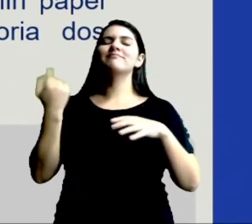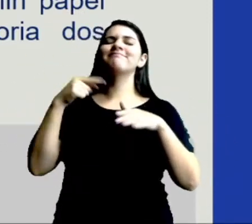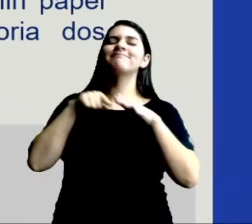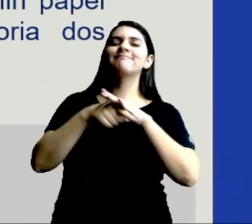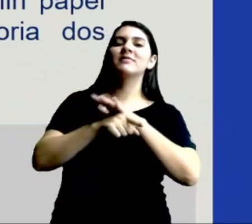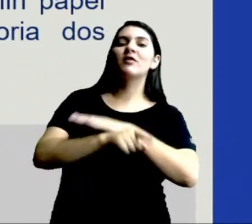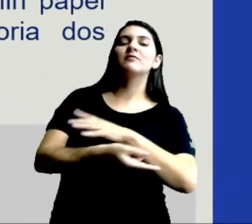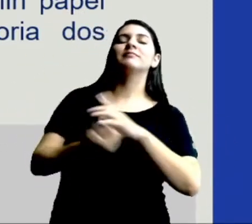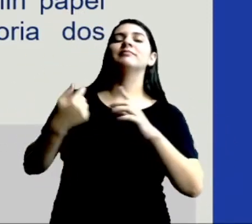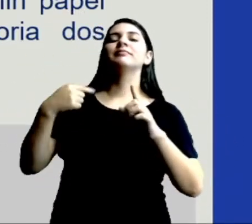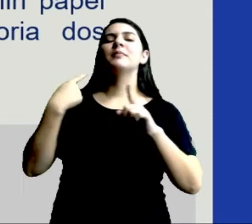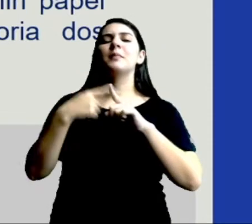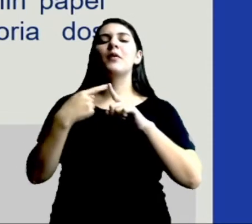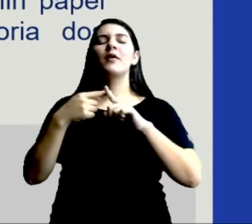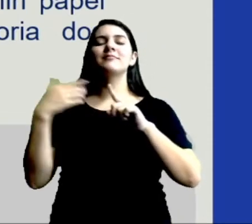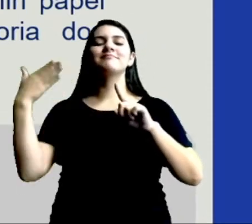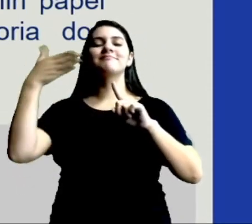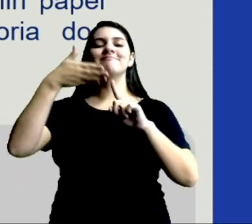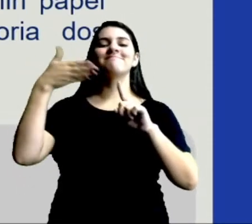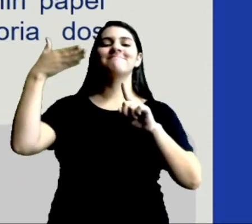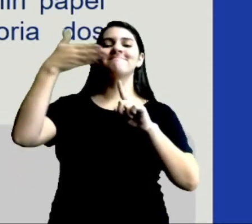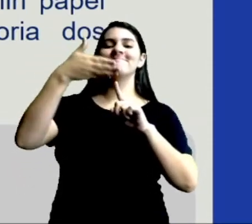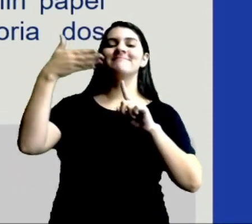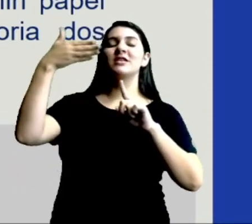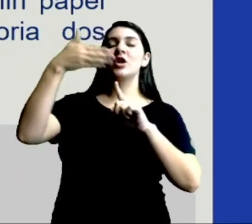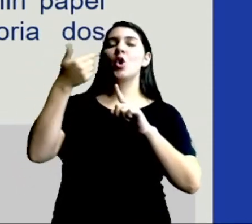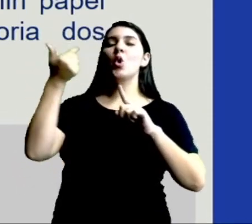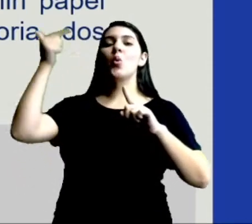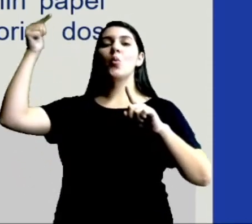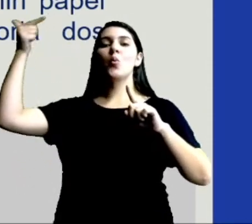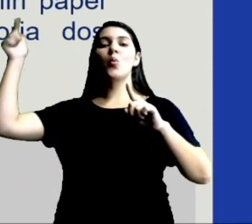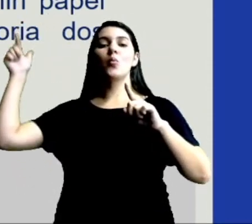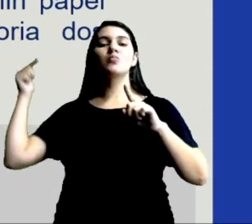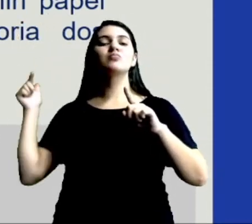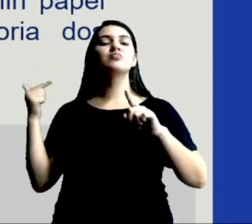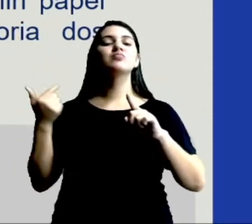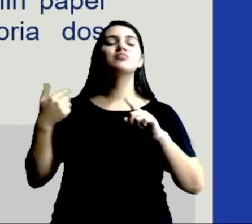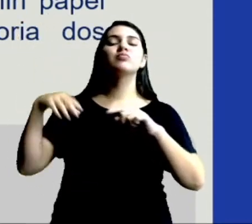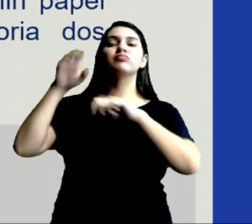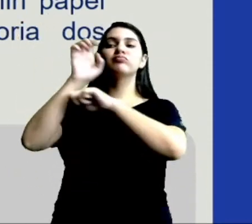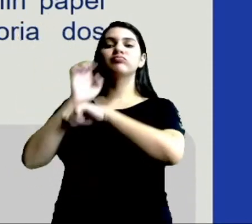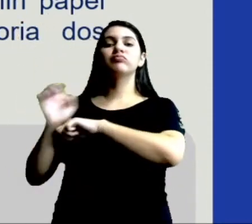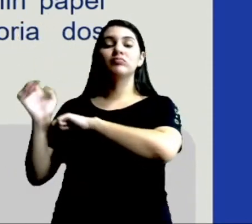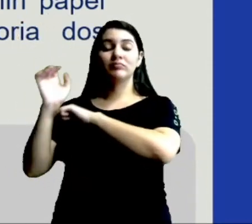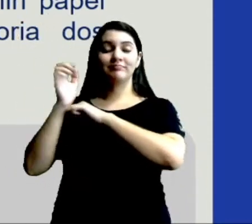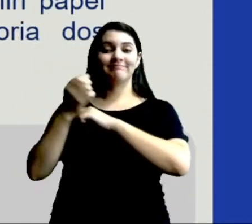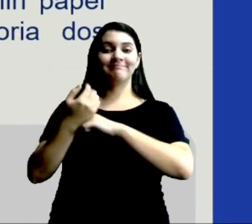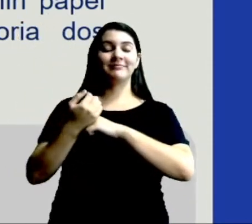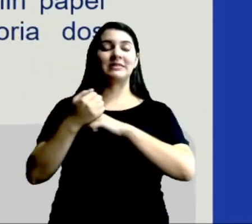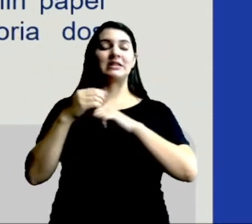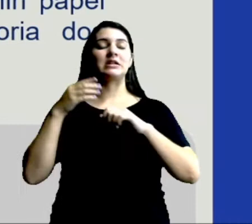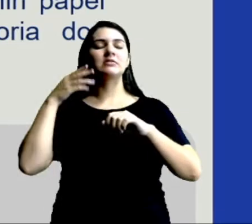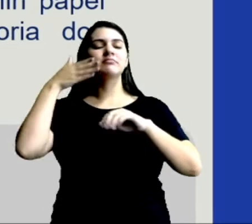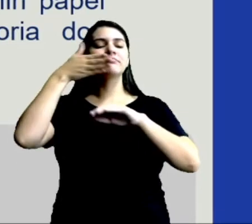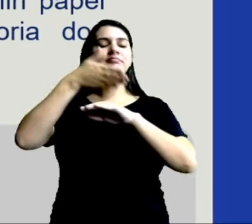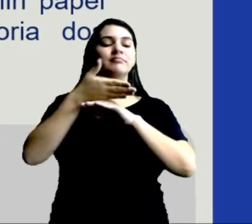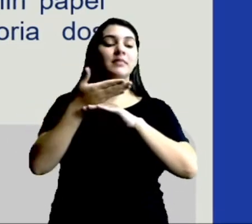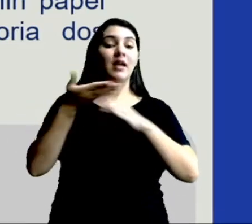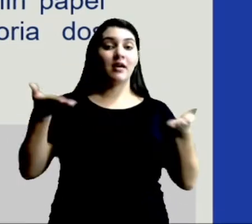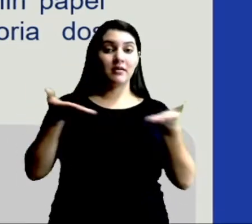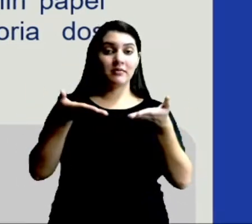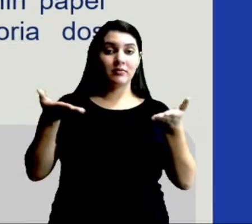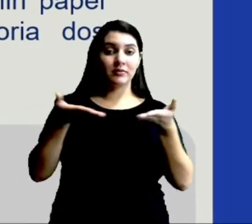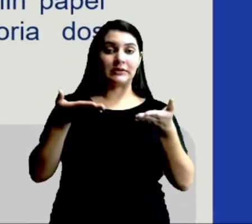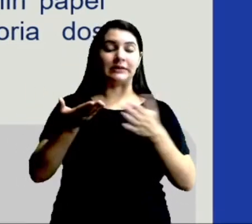pela interferência estrangeira, que persiste de forma exploratória até os dias atuais. Antes da